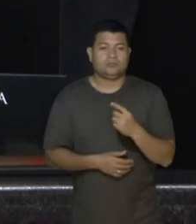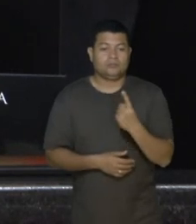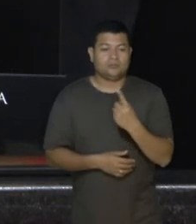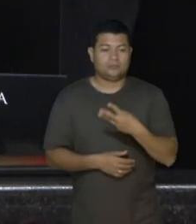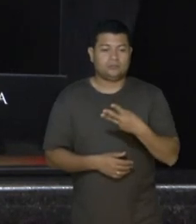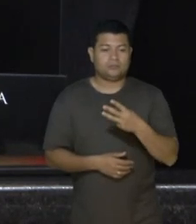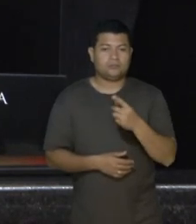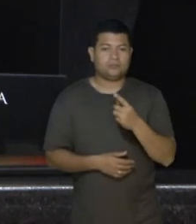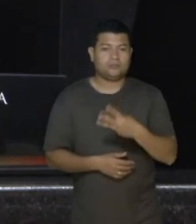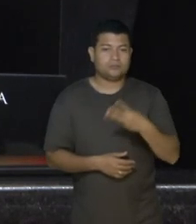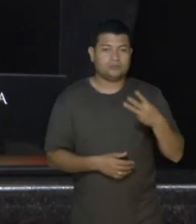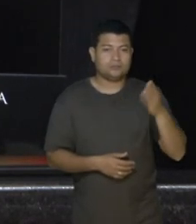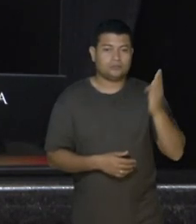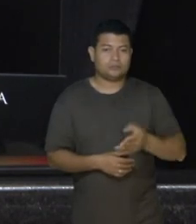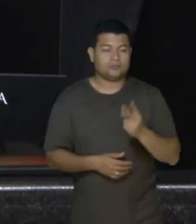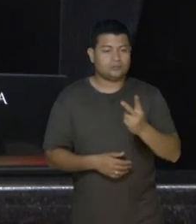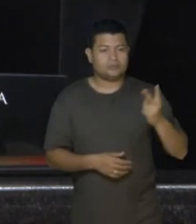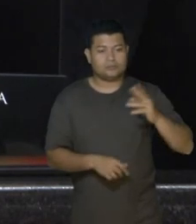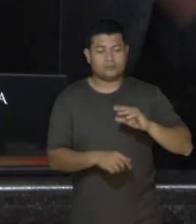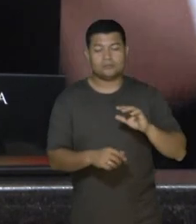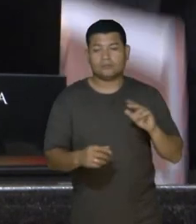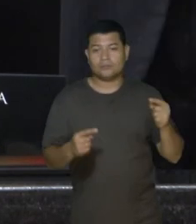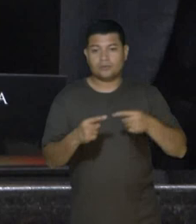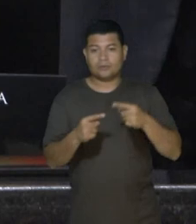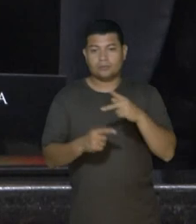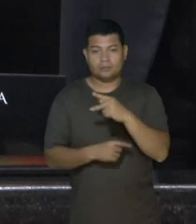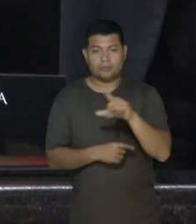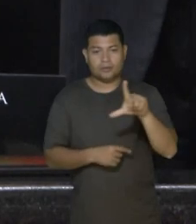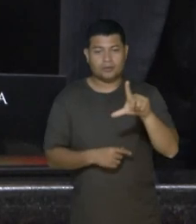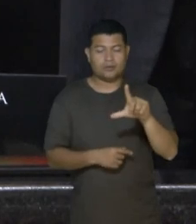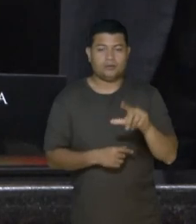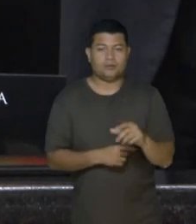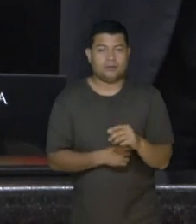1333-2022, veto parcial OPL